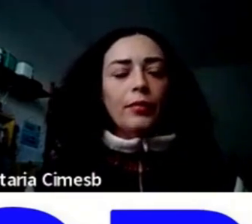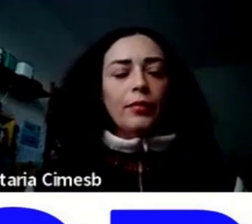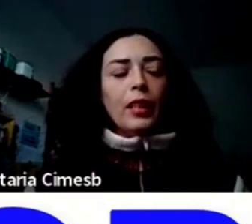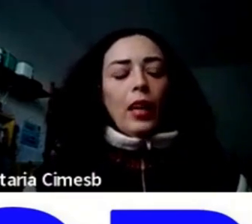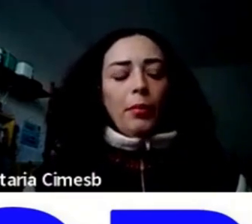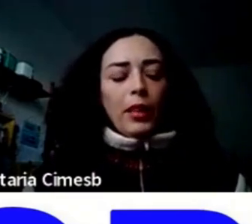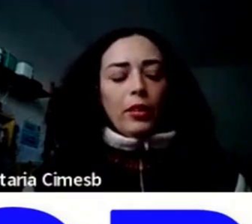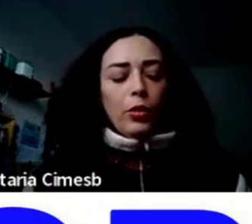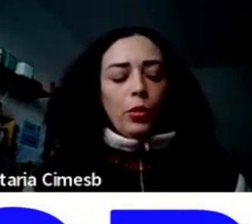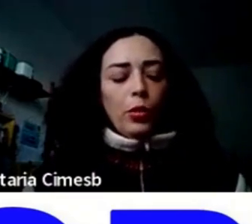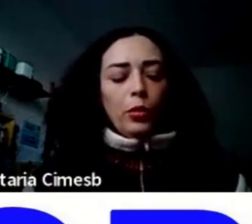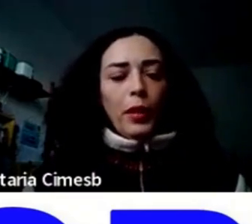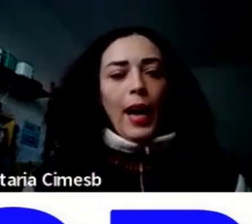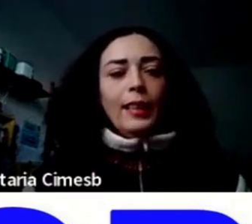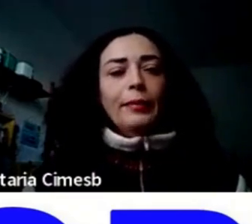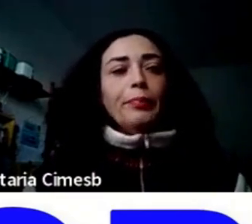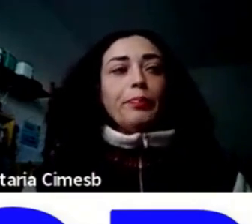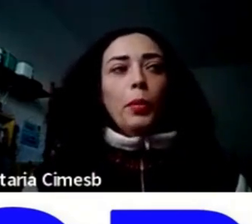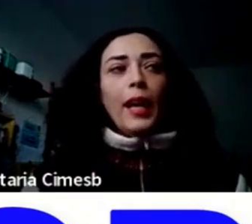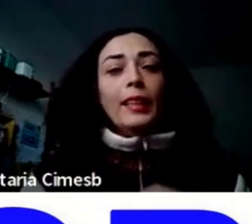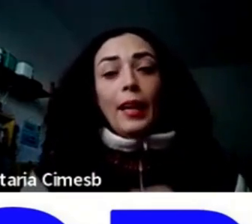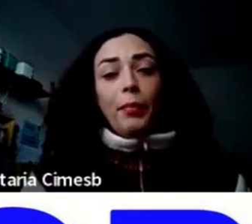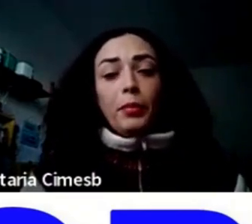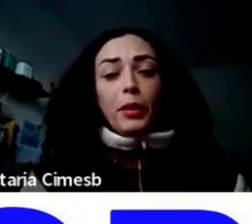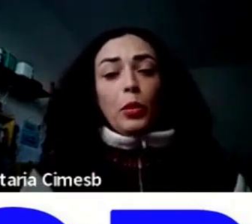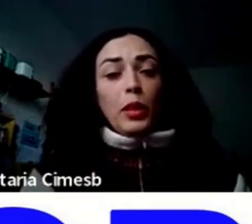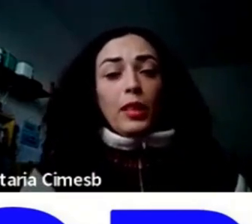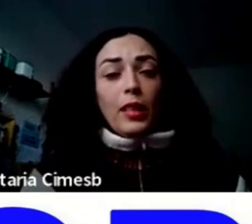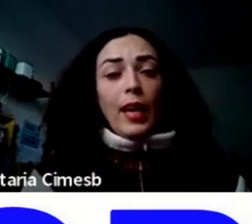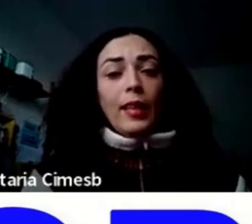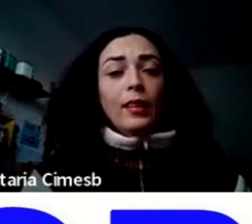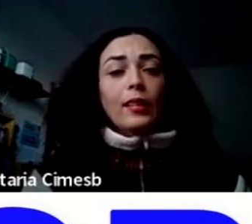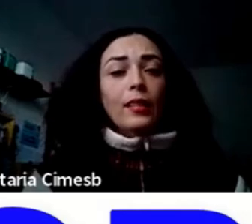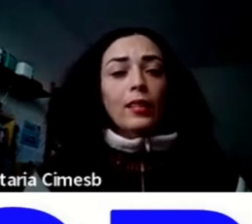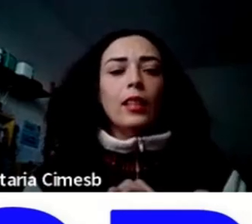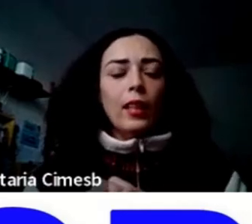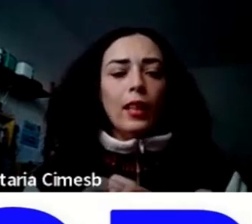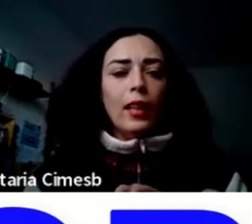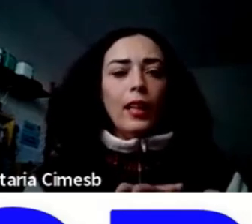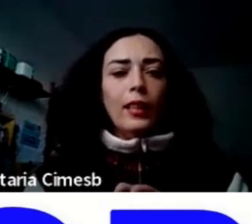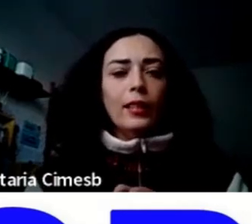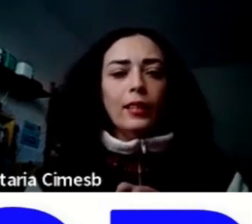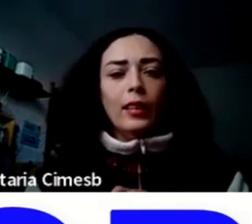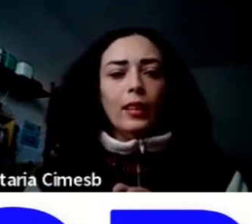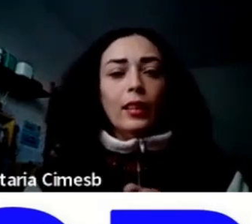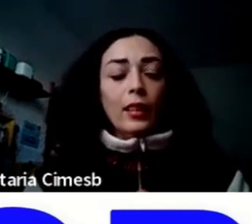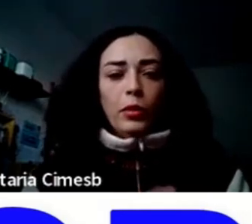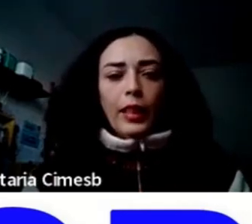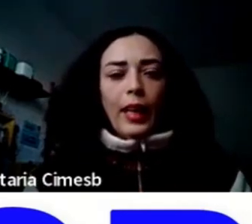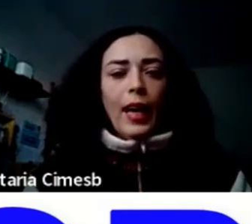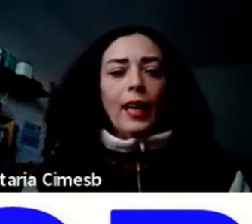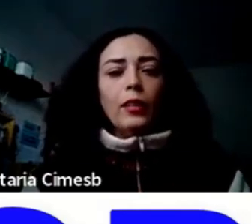já tem, né, a parte do braille. O braille é para as pessoas cegas ali